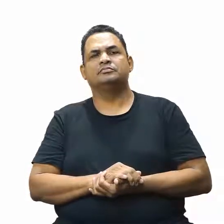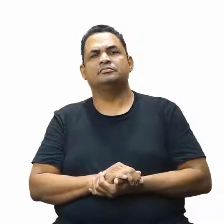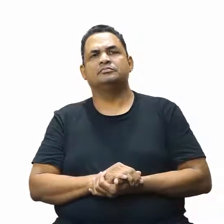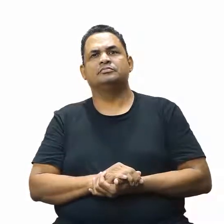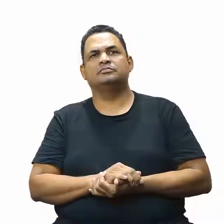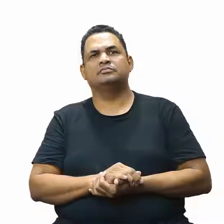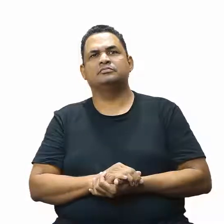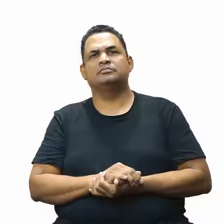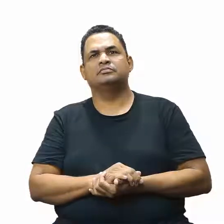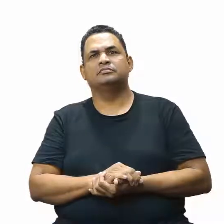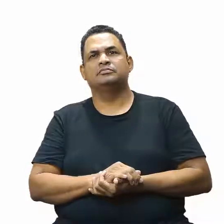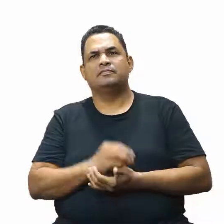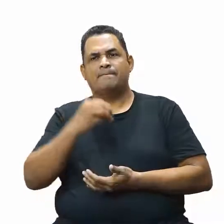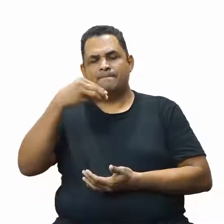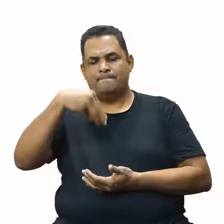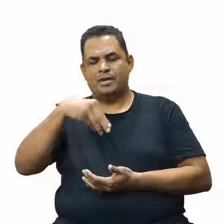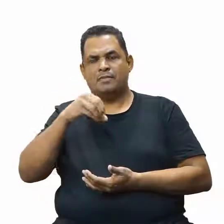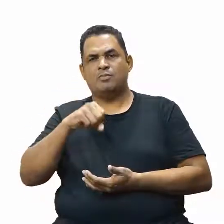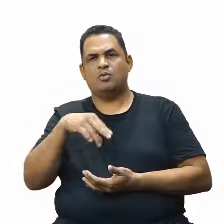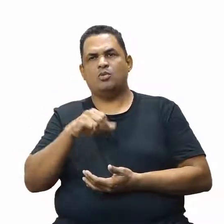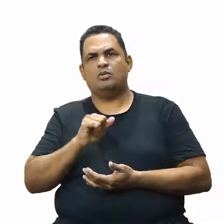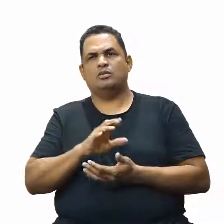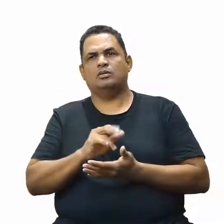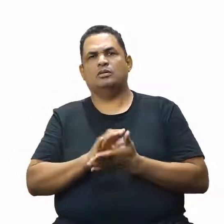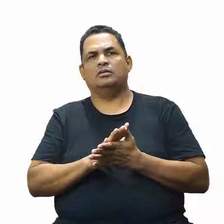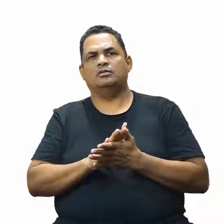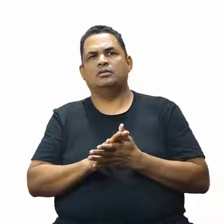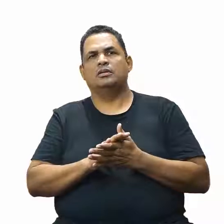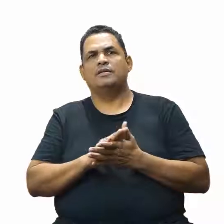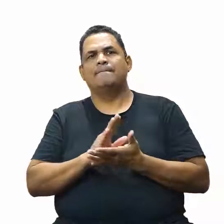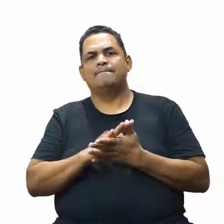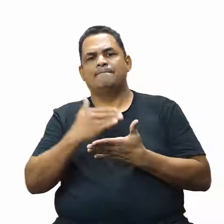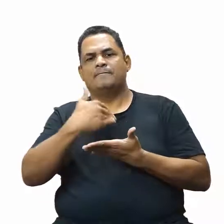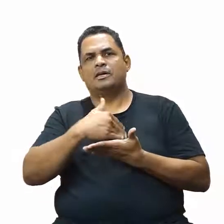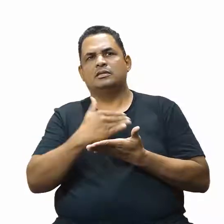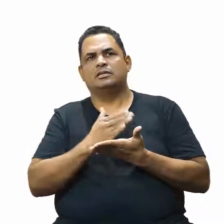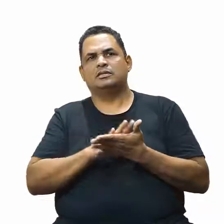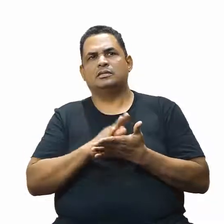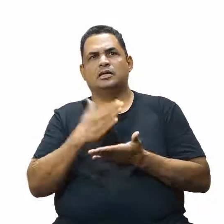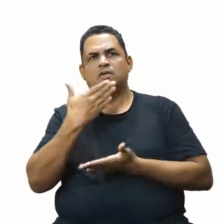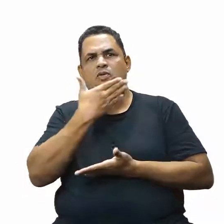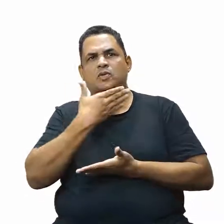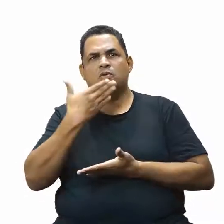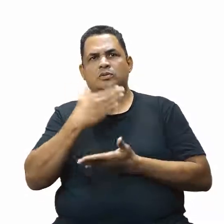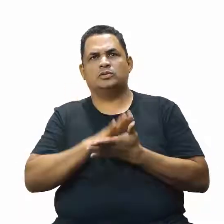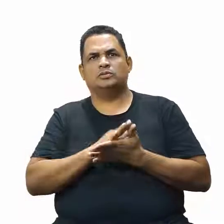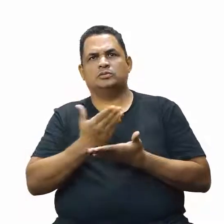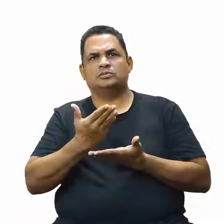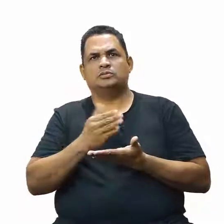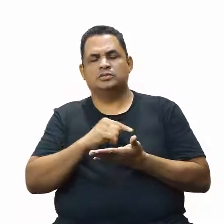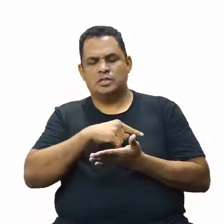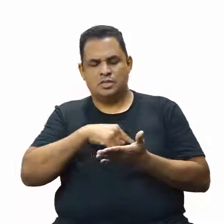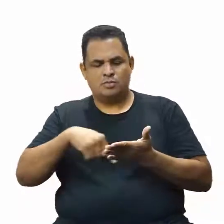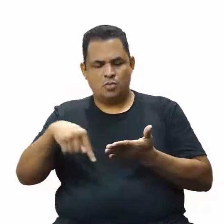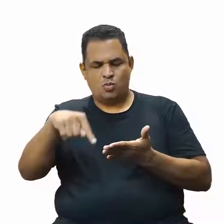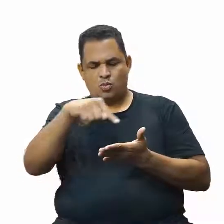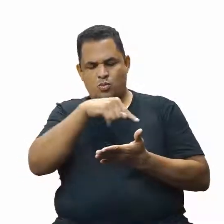braquiara, mamona, batata doce, nas bordas da cultura a ser